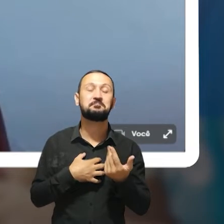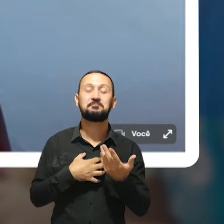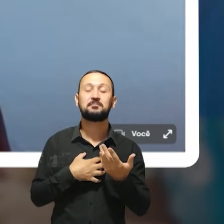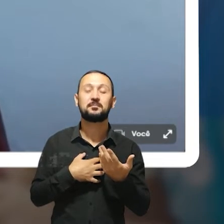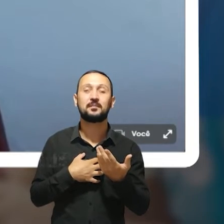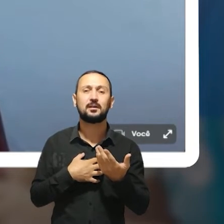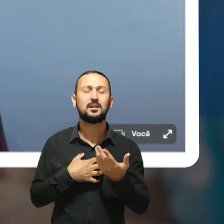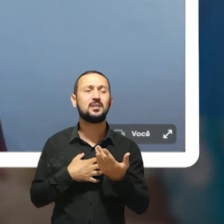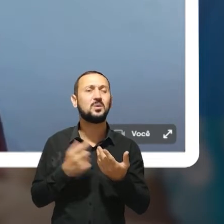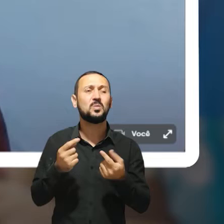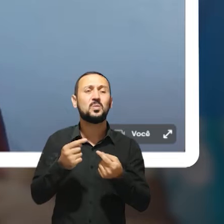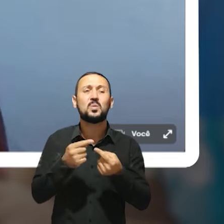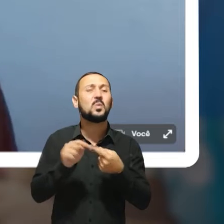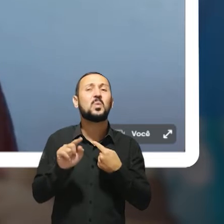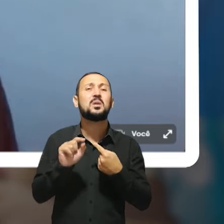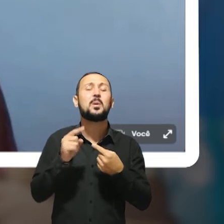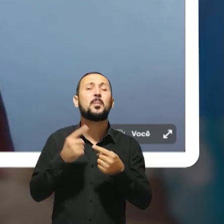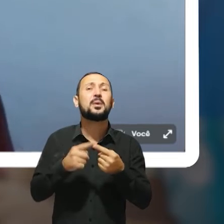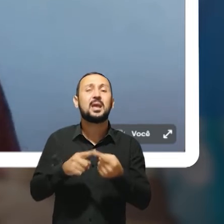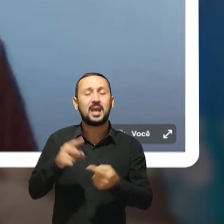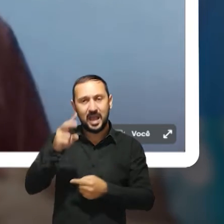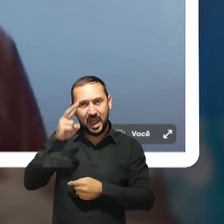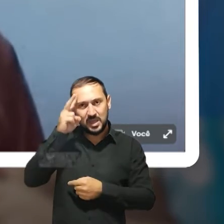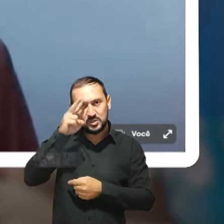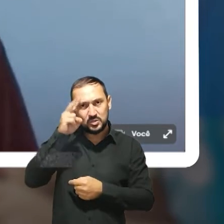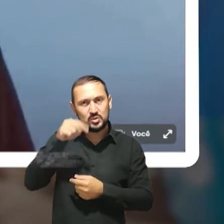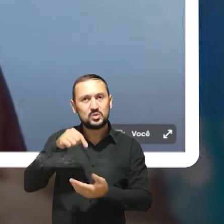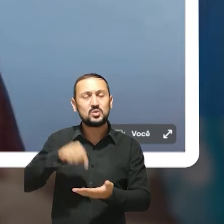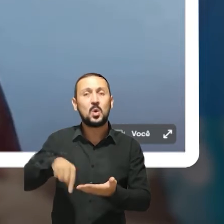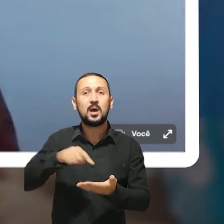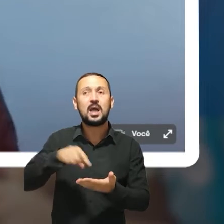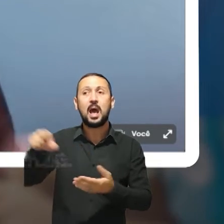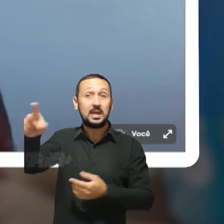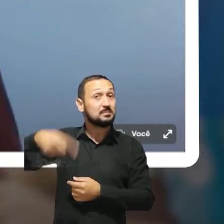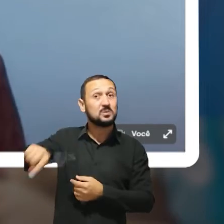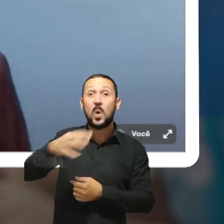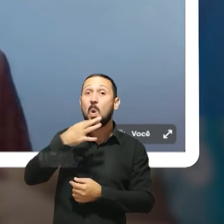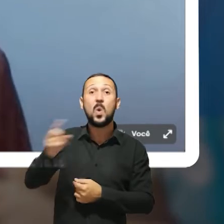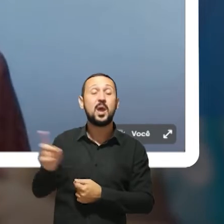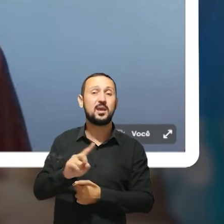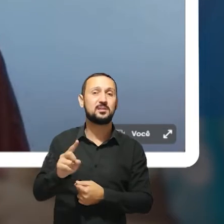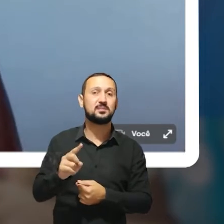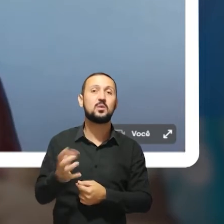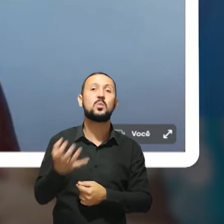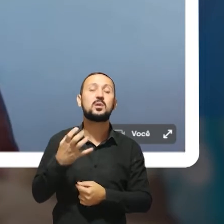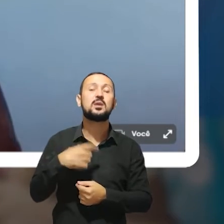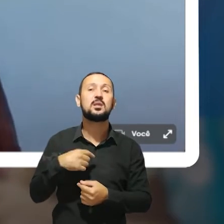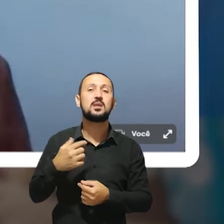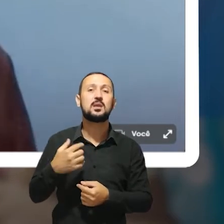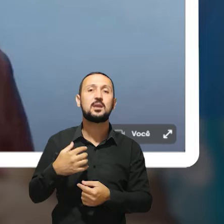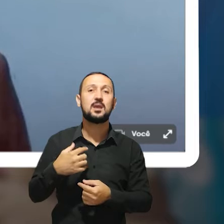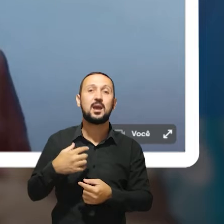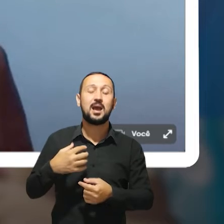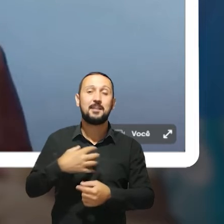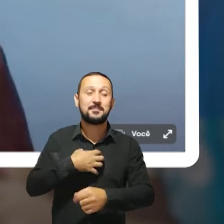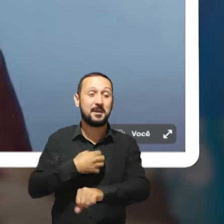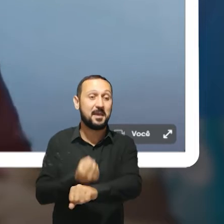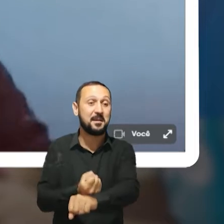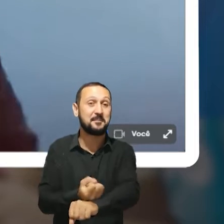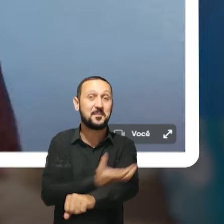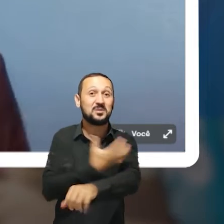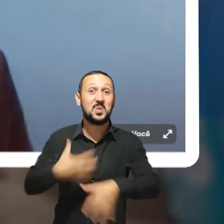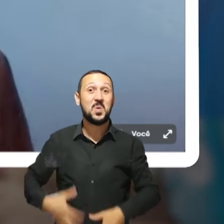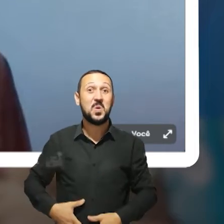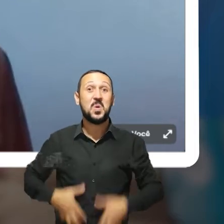muito inconformada de que essa história não estava disponível para as pessoas. Eu queria dividir aquela emoção,